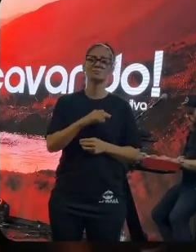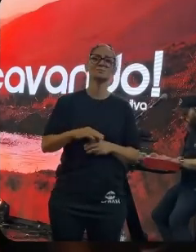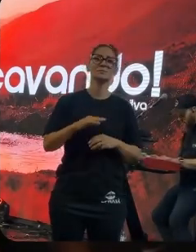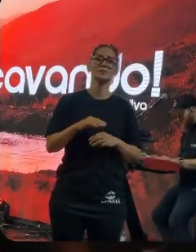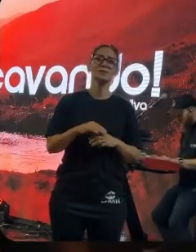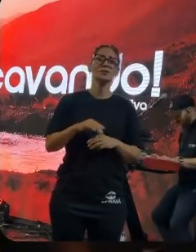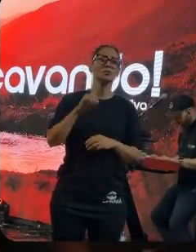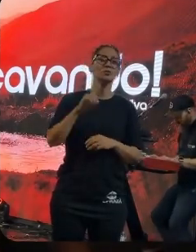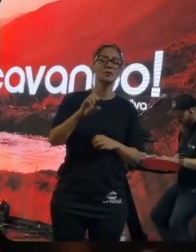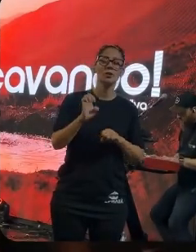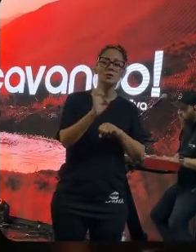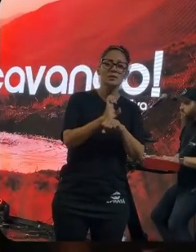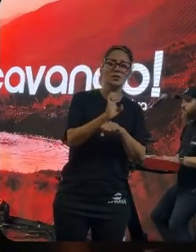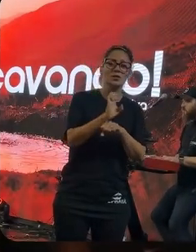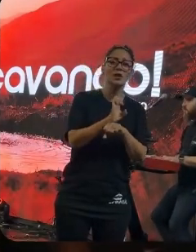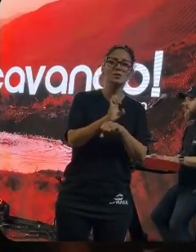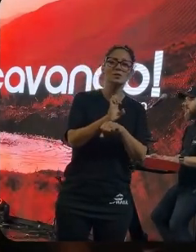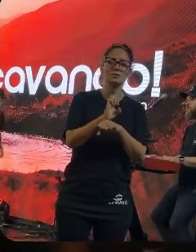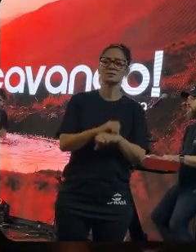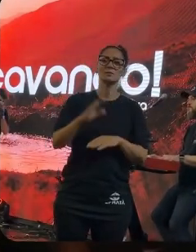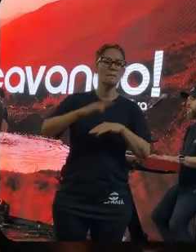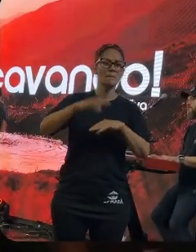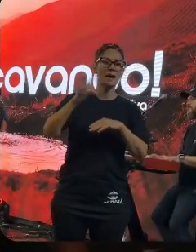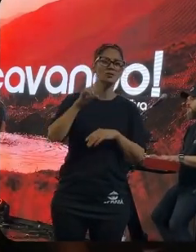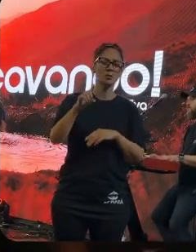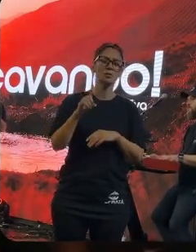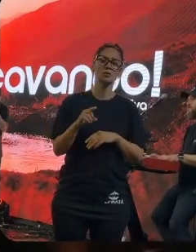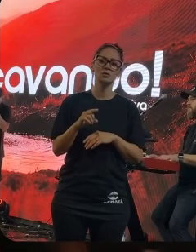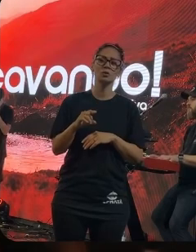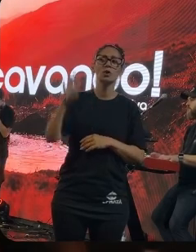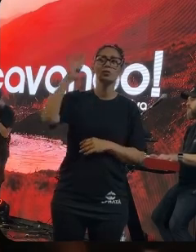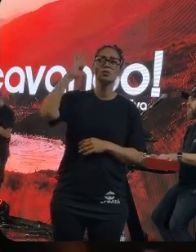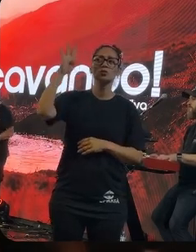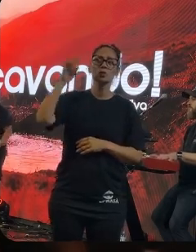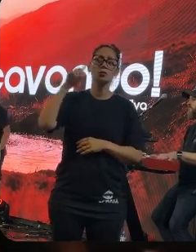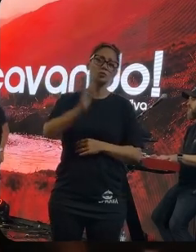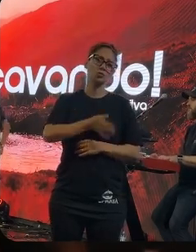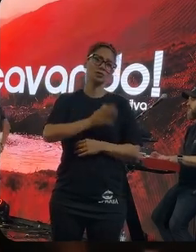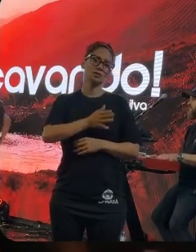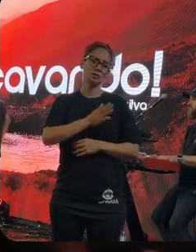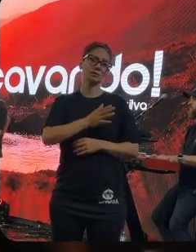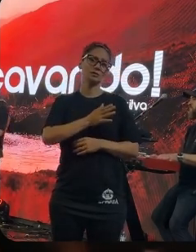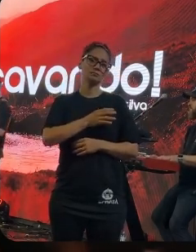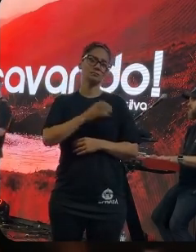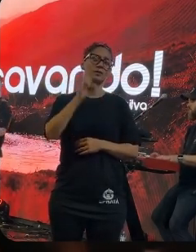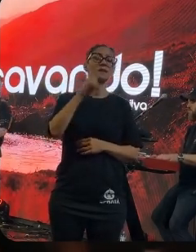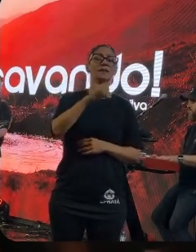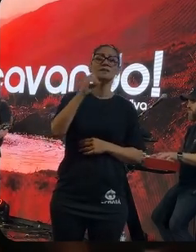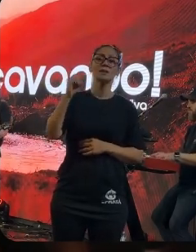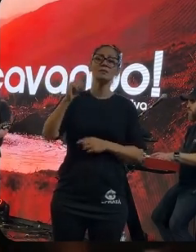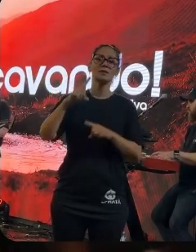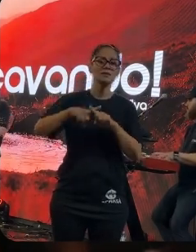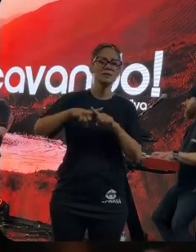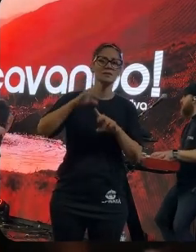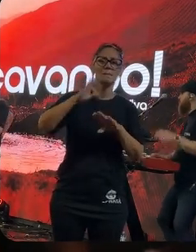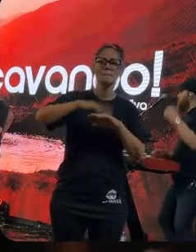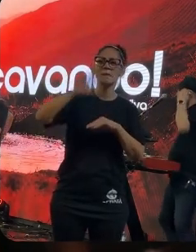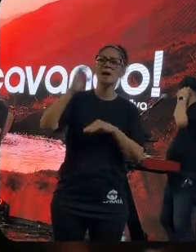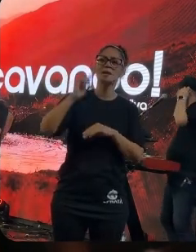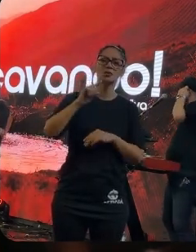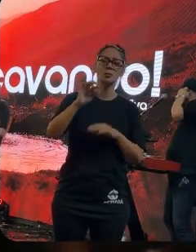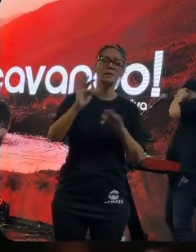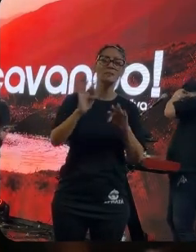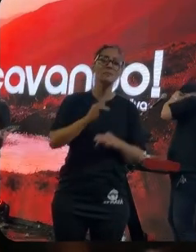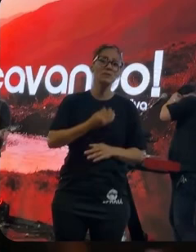sobre os teus negócios, 100 vezes mais sobre os sonhos que Deus colocou no teu coração, 100 vezes mais sobre a cabeça dos teus